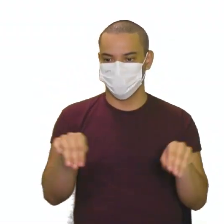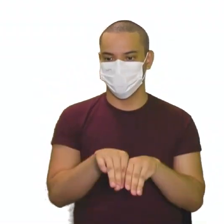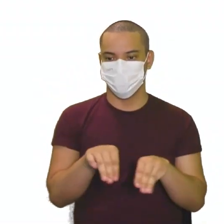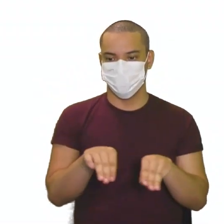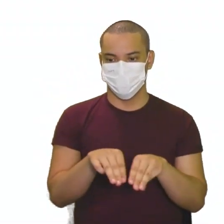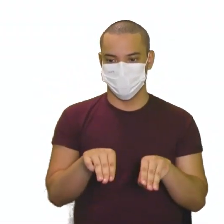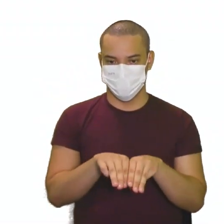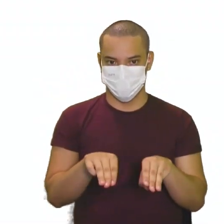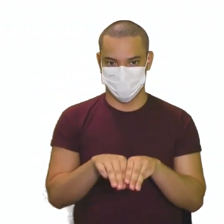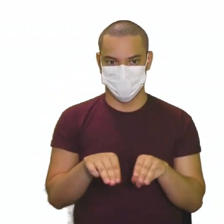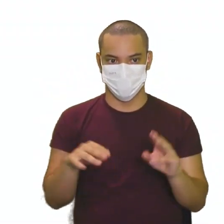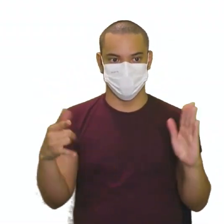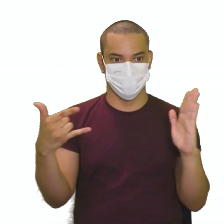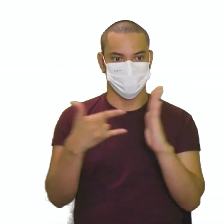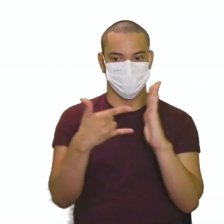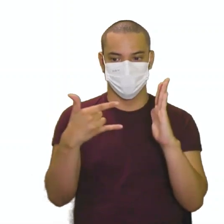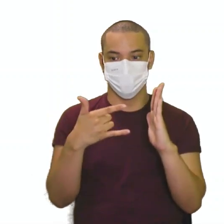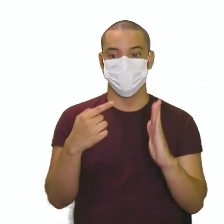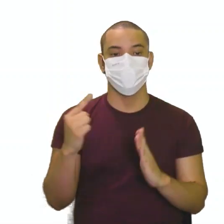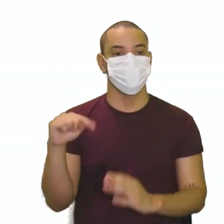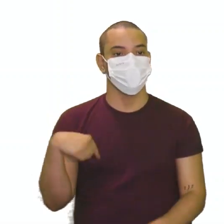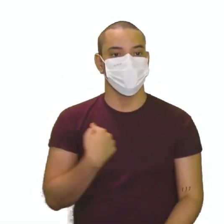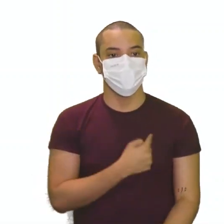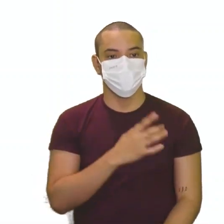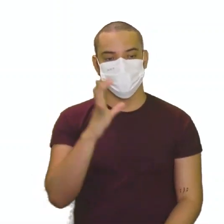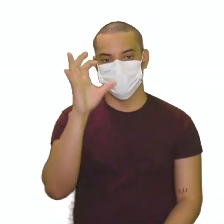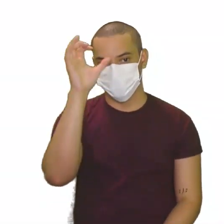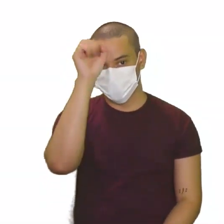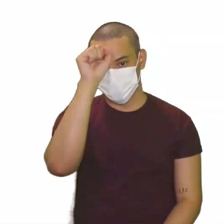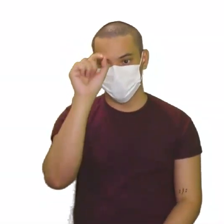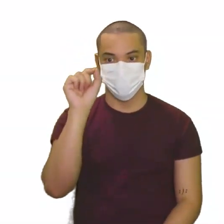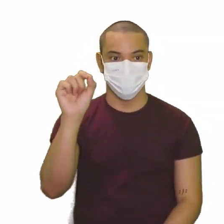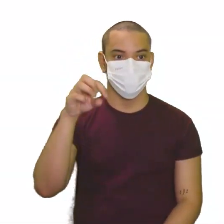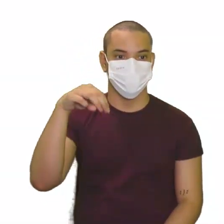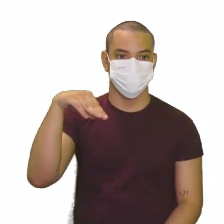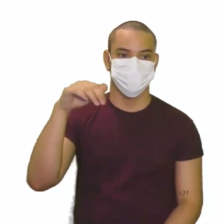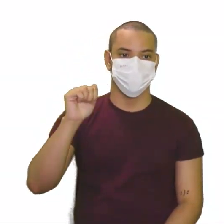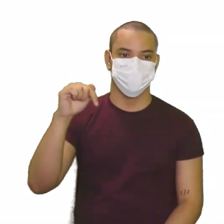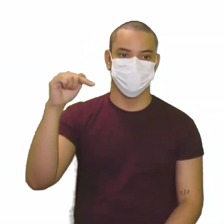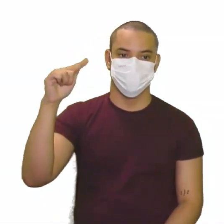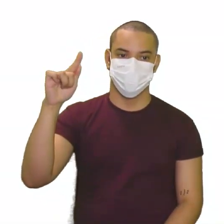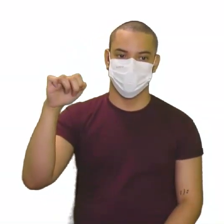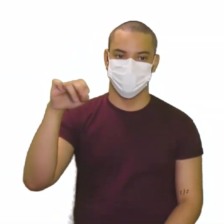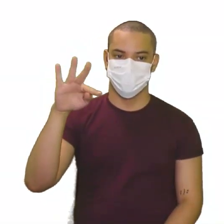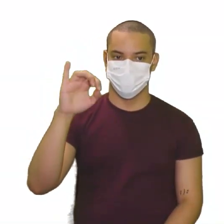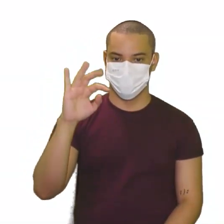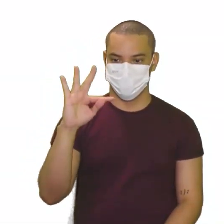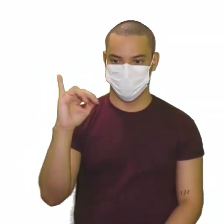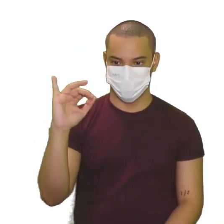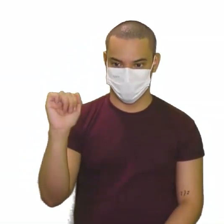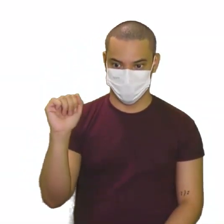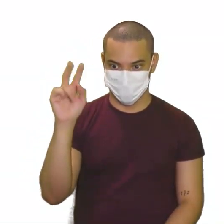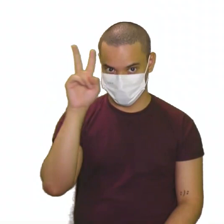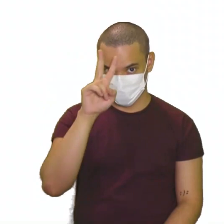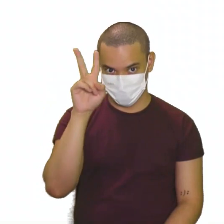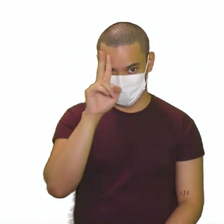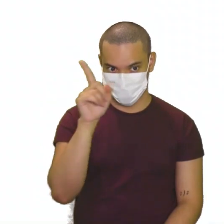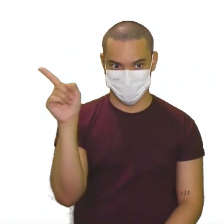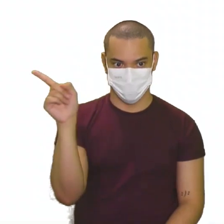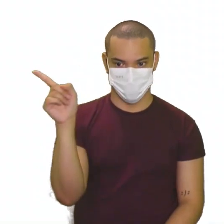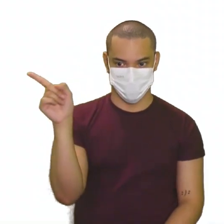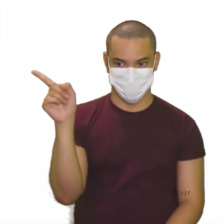magnetismo Nós aprendemos aí que a magnetita olha só a imagem dela aqui